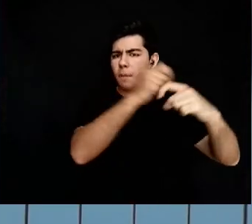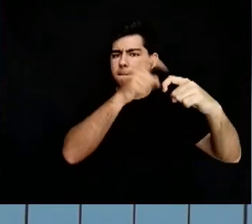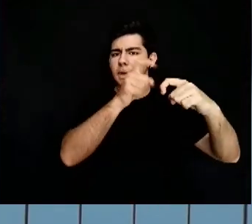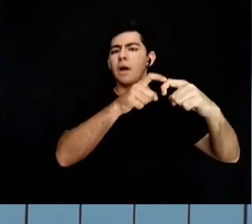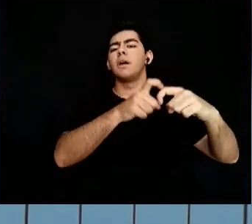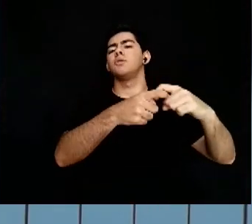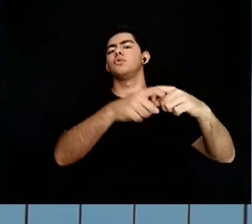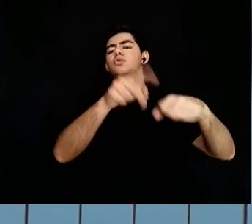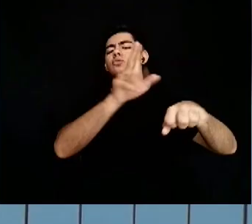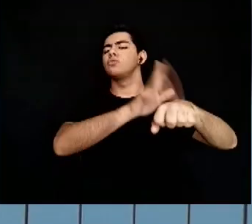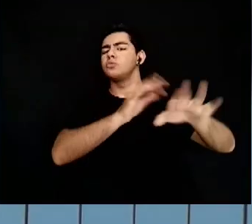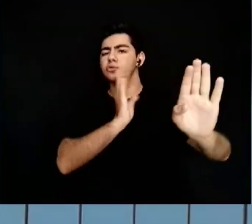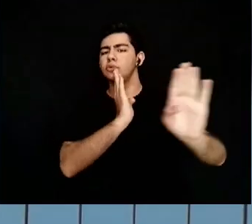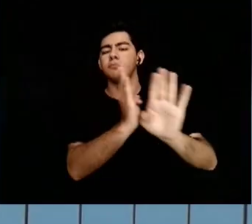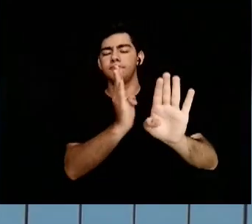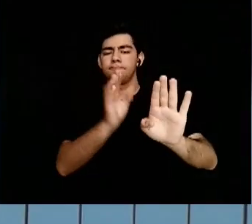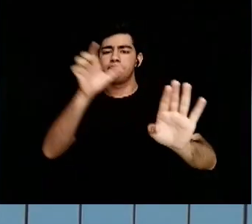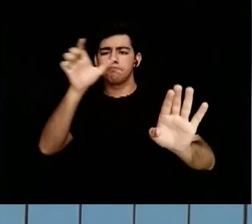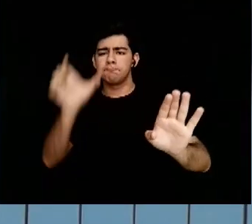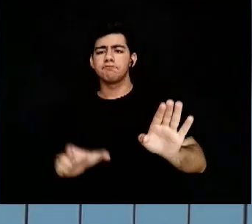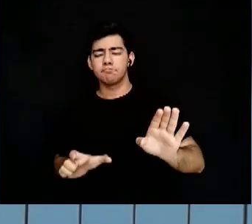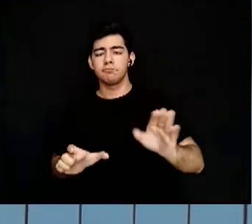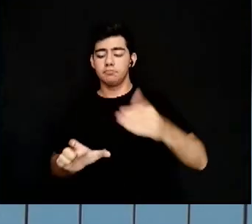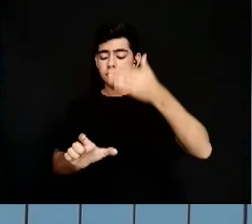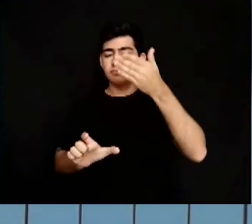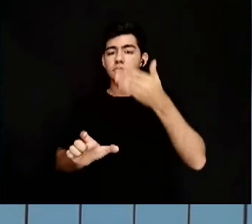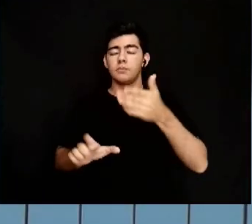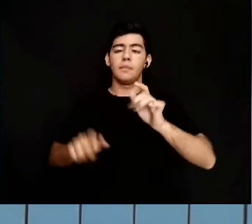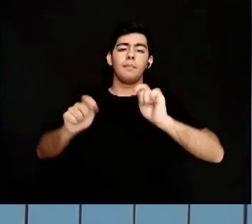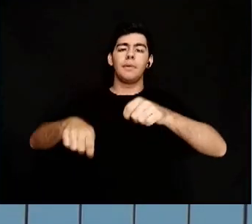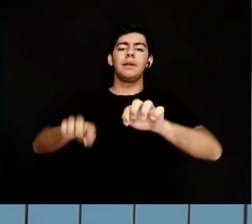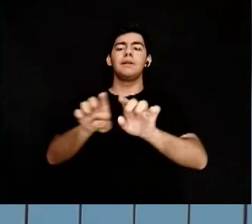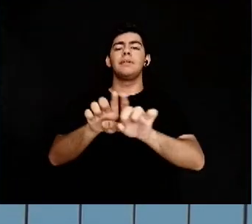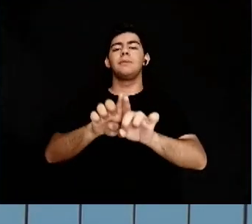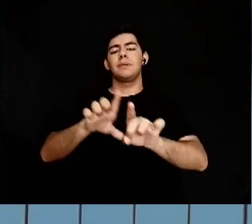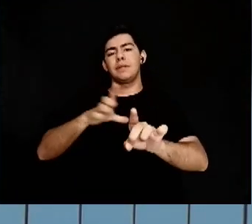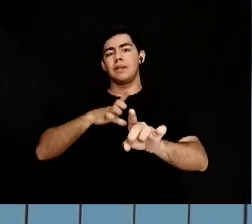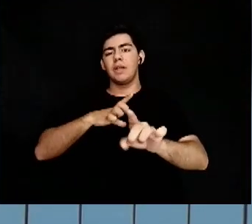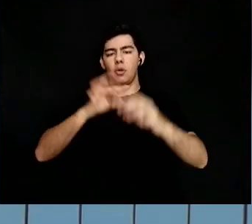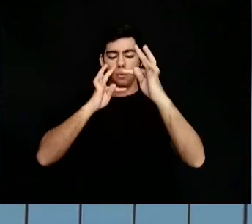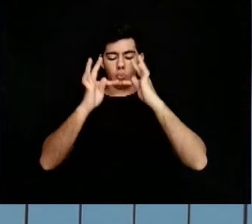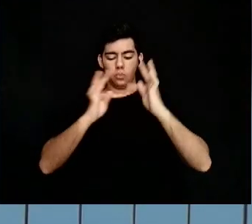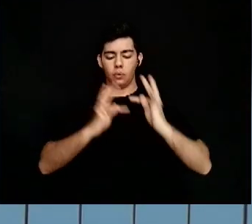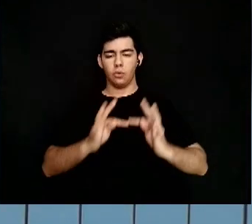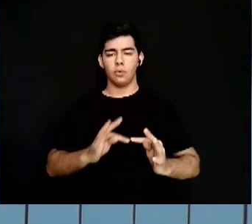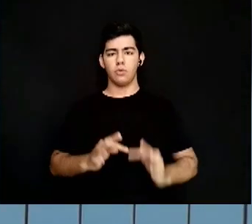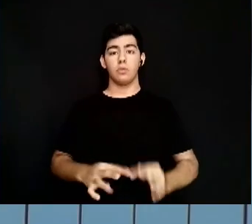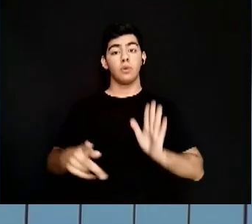o diagnóstico, e depois o paciente, ele consegue fazer